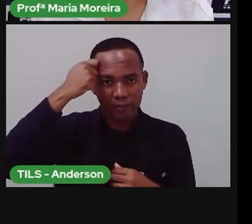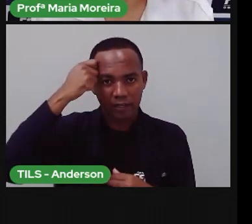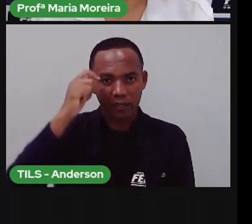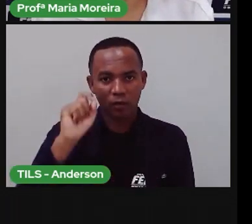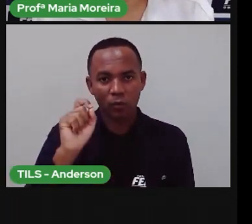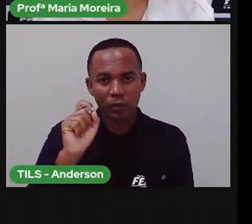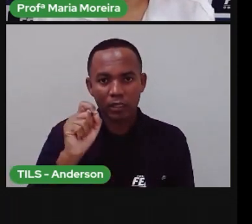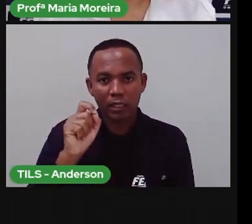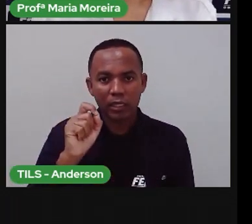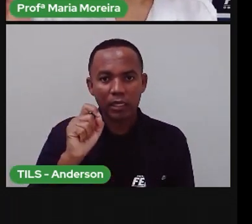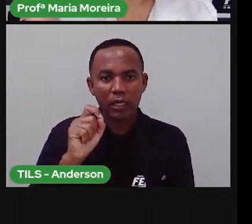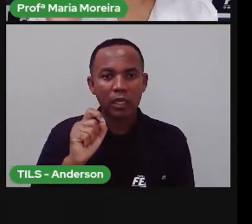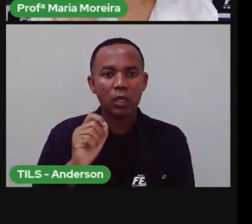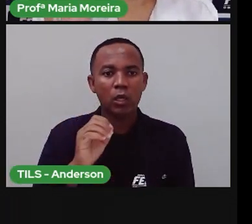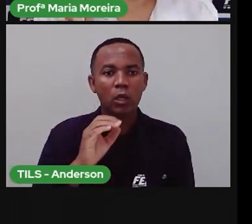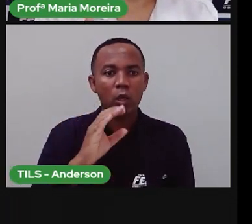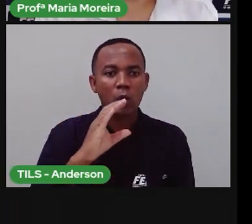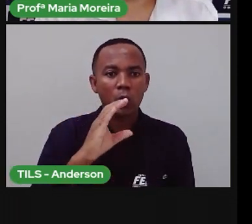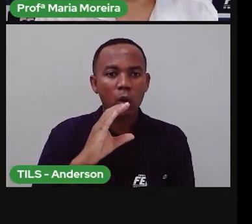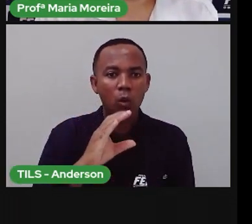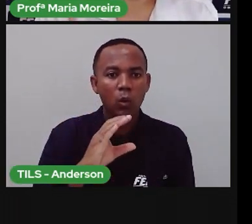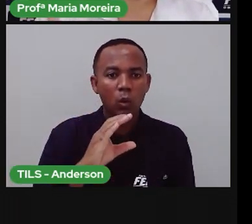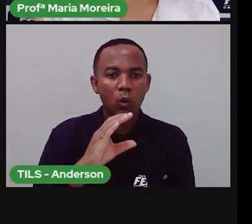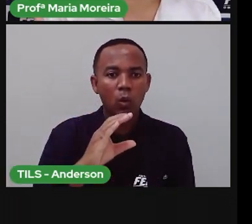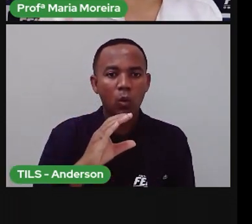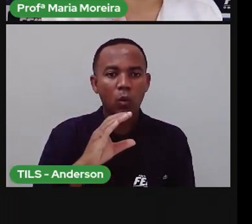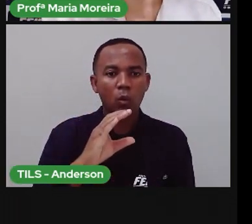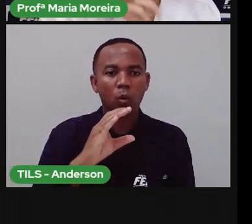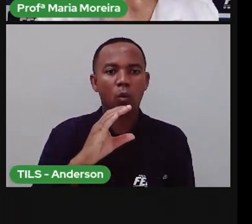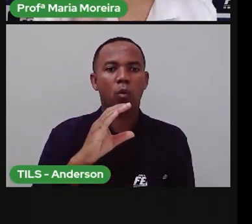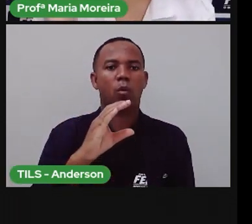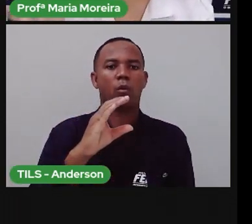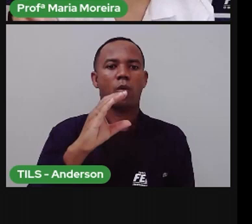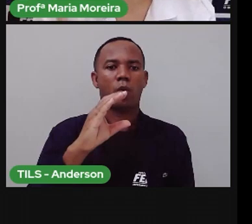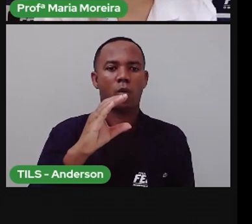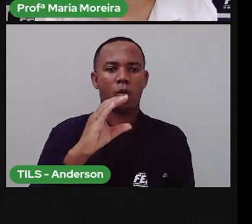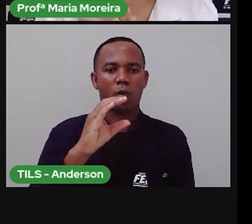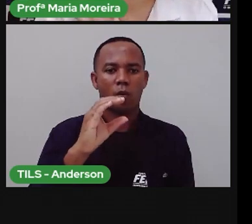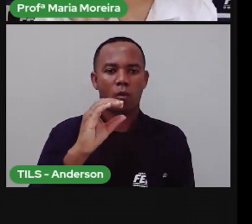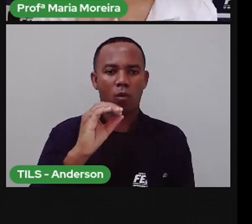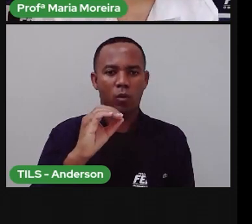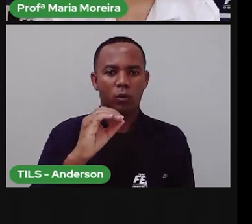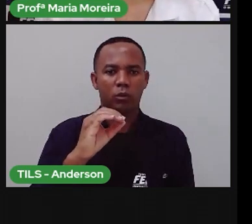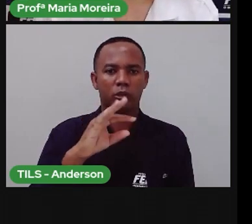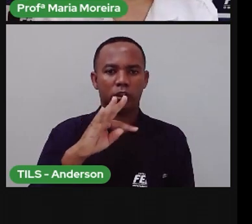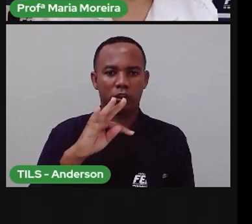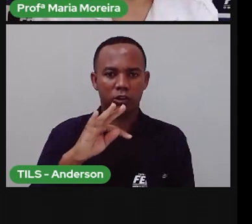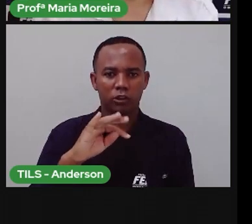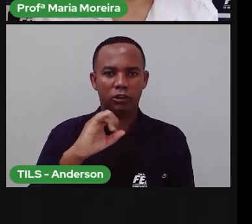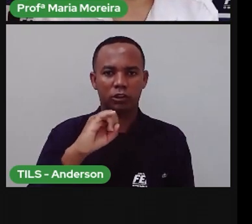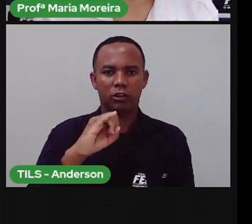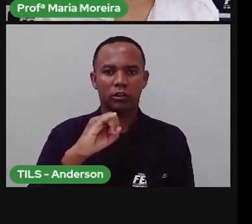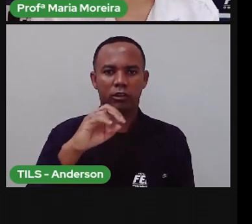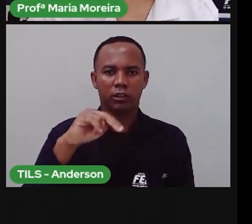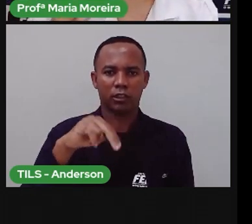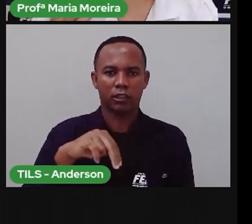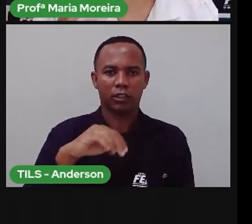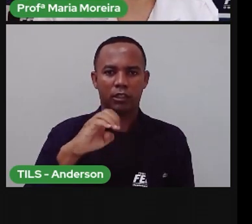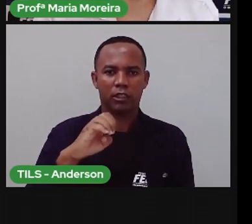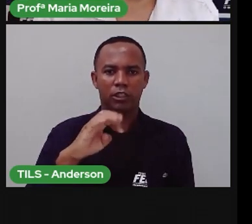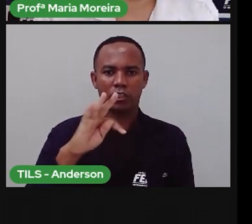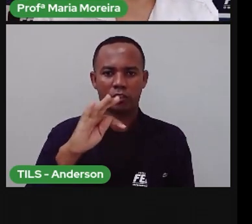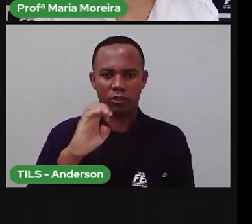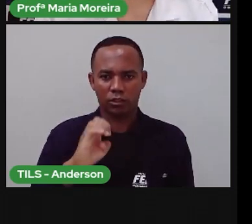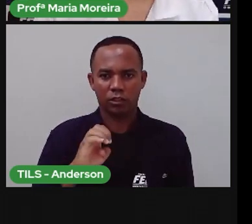um país. Ou seja, dentro do continente africano existem o quê? Vários outros países, certo? Cada um com